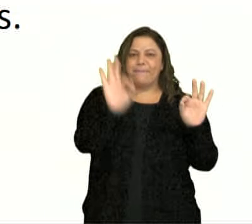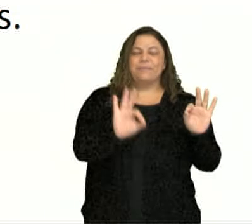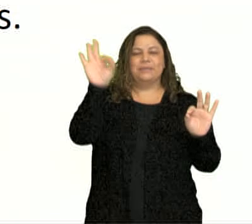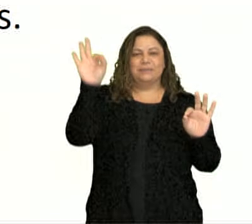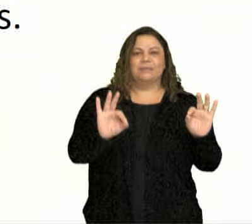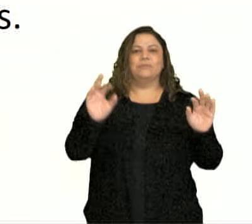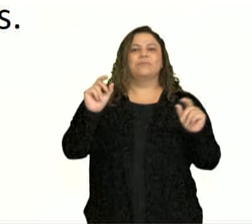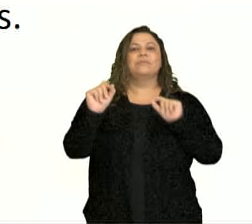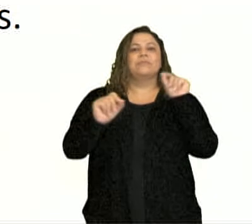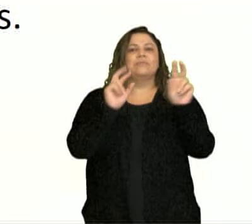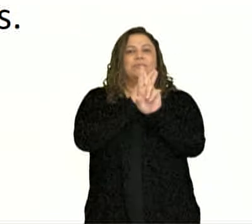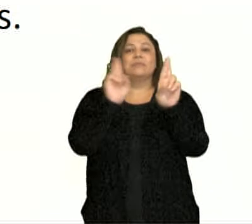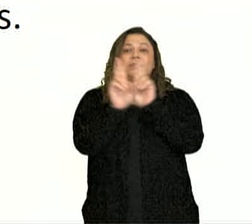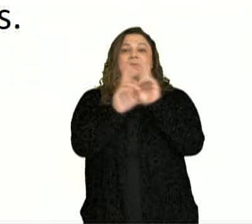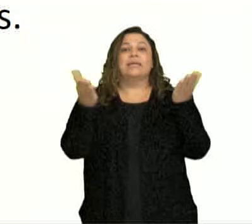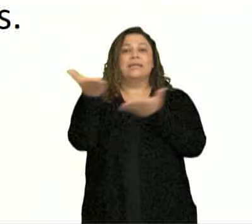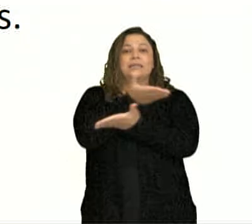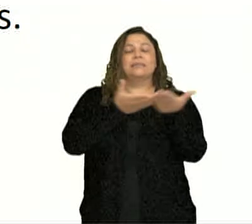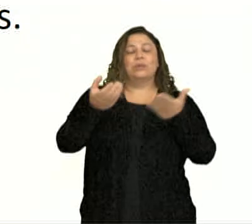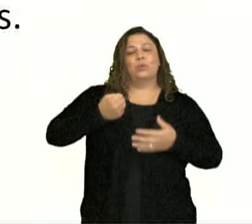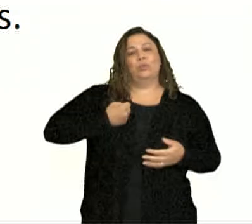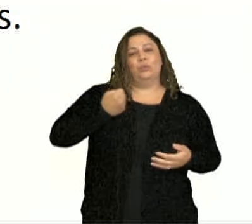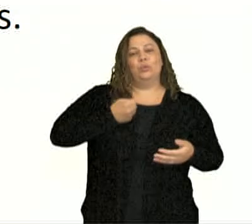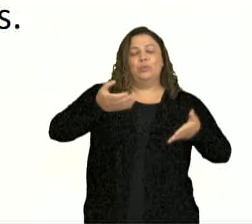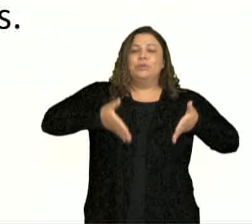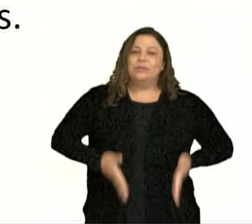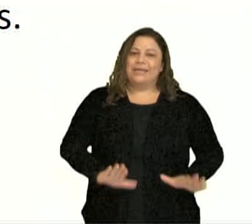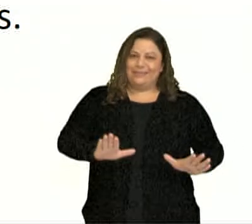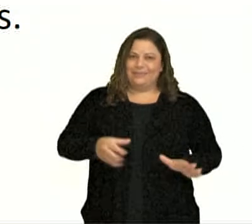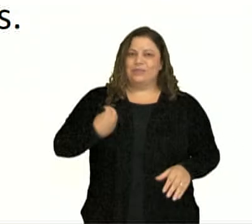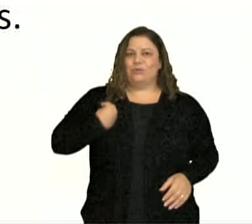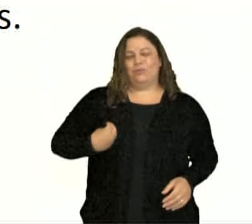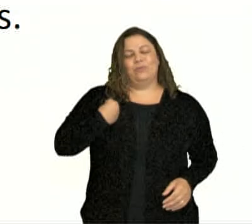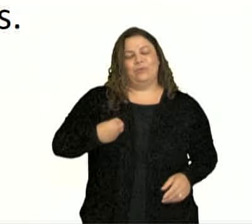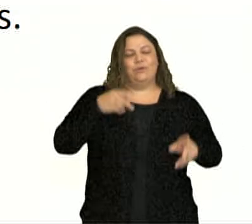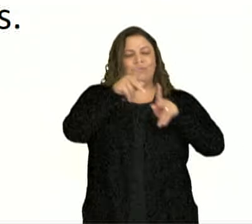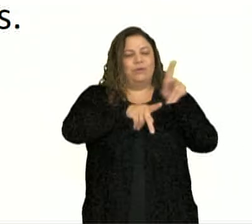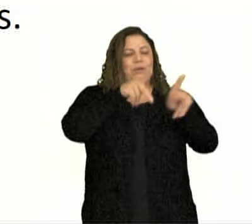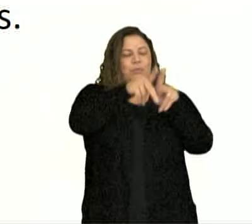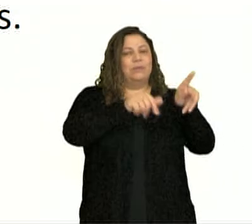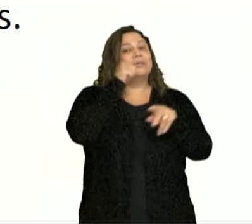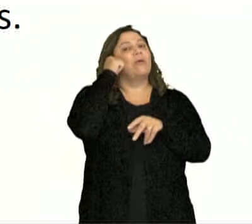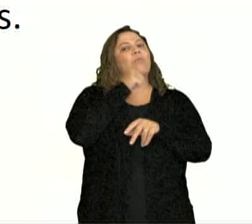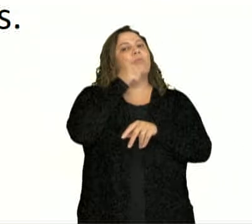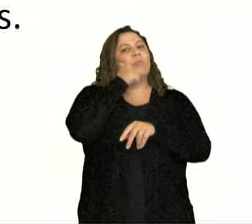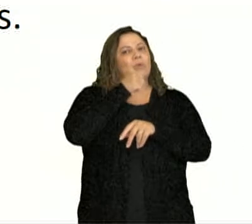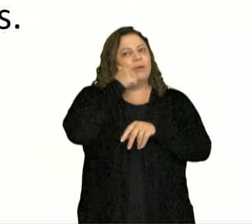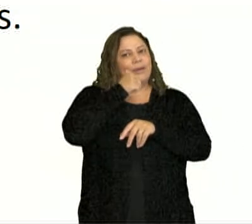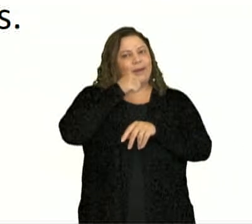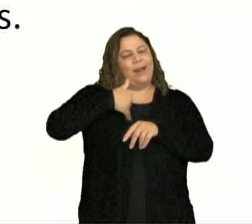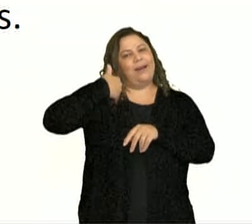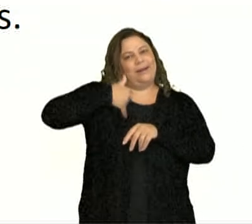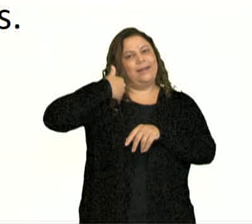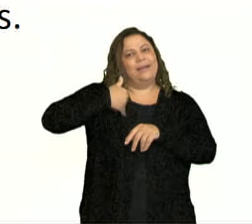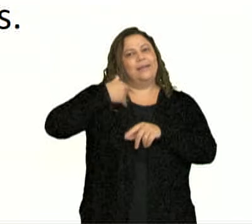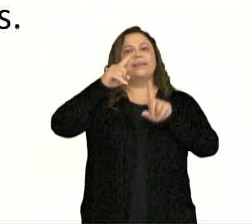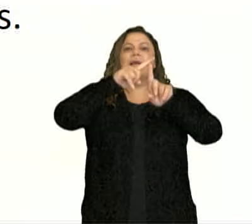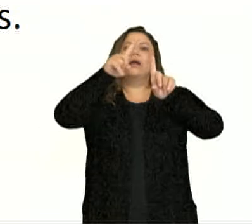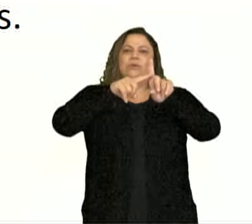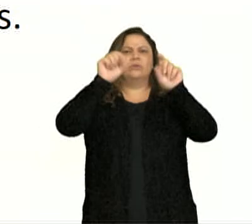pela relação entre o número de nascidos vivos e a população feminina em idade